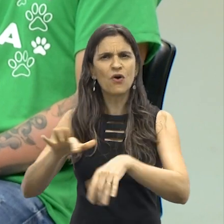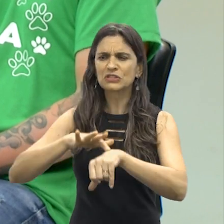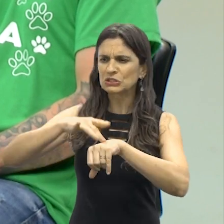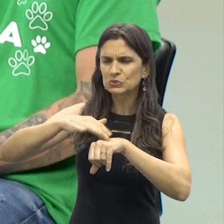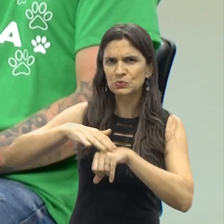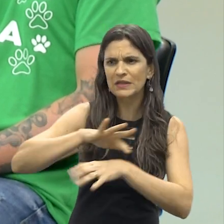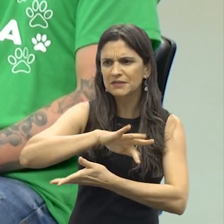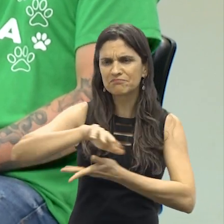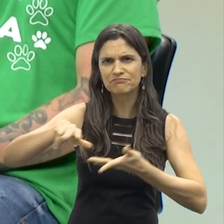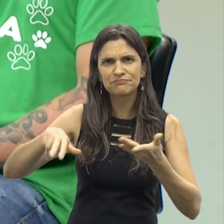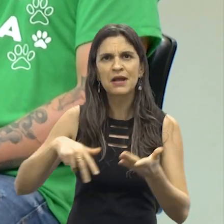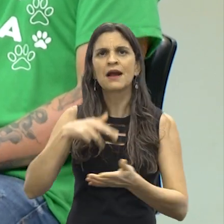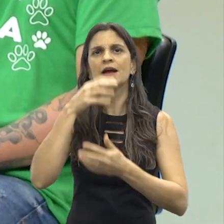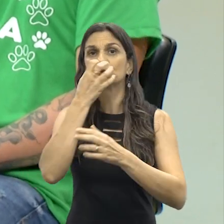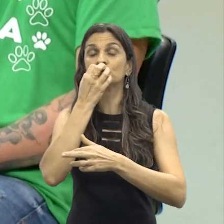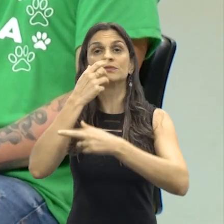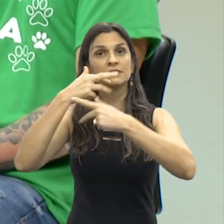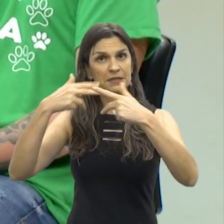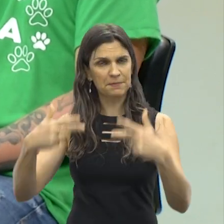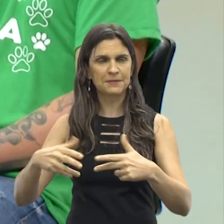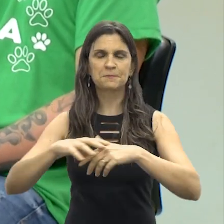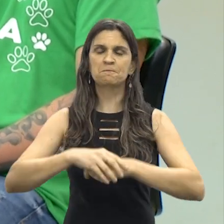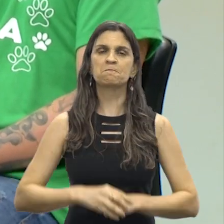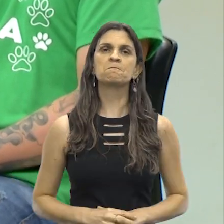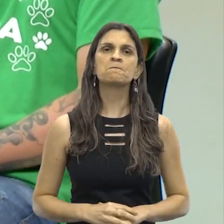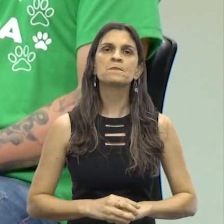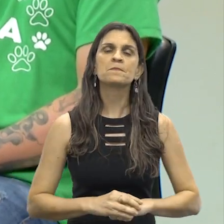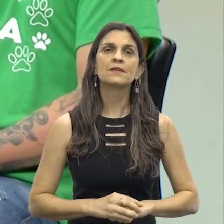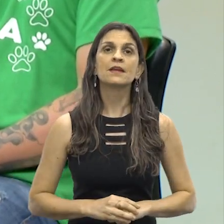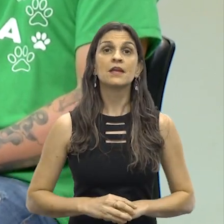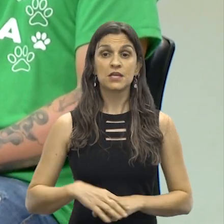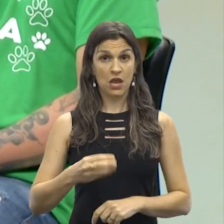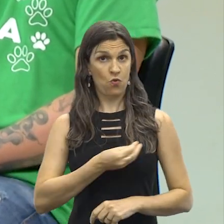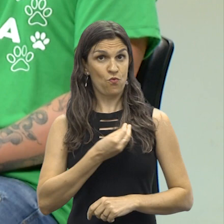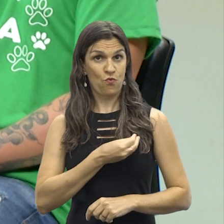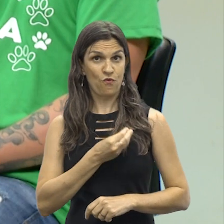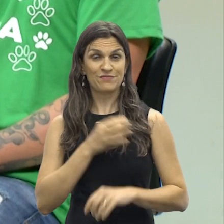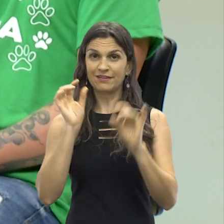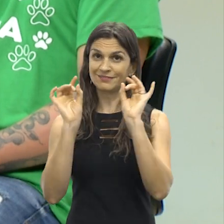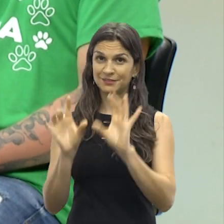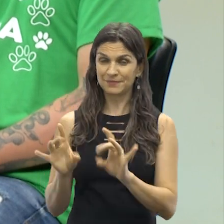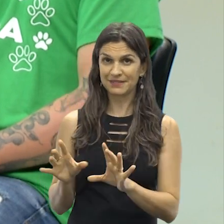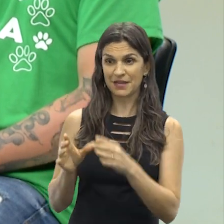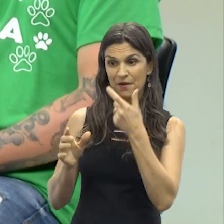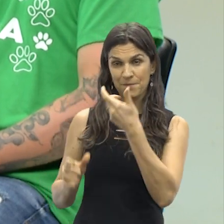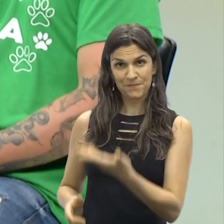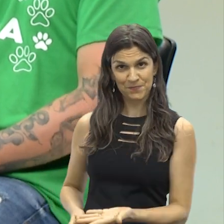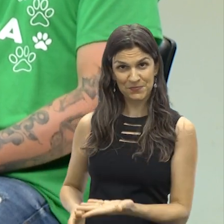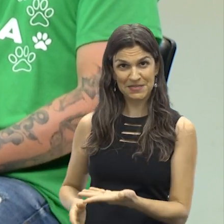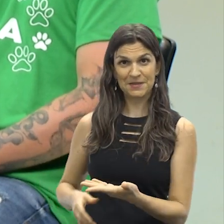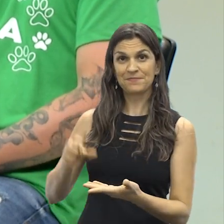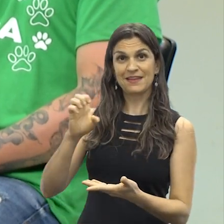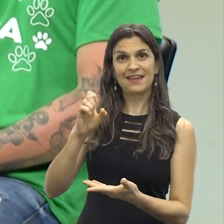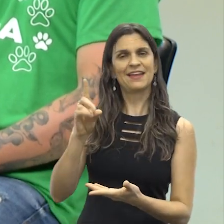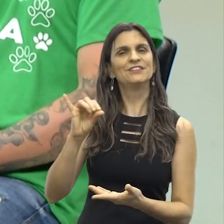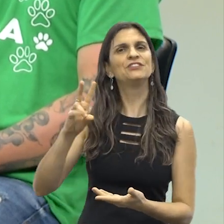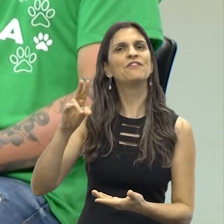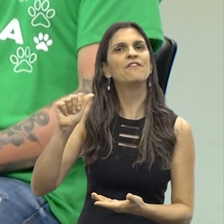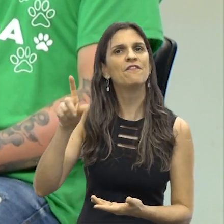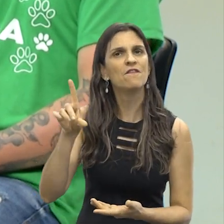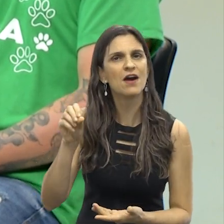doenças tropicais e saúde. Também é nosso convidado especial, o Dr. Edivaldo Salles. Ele é veterinário-chefe